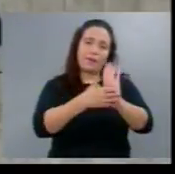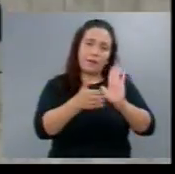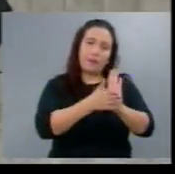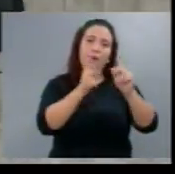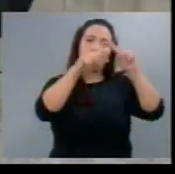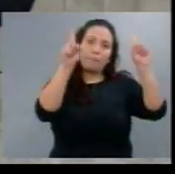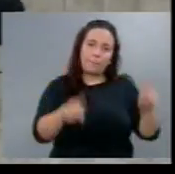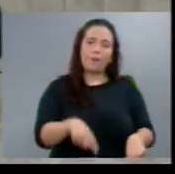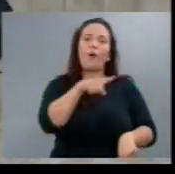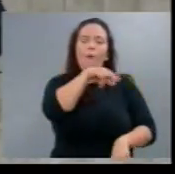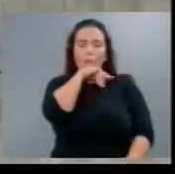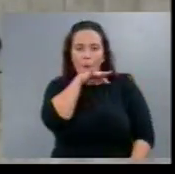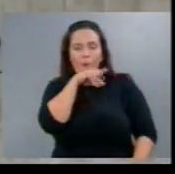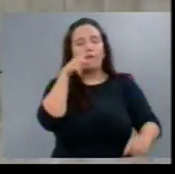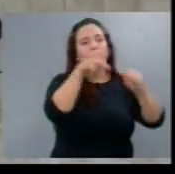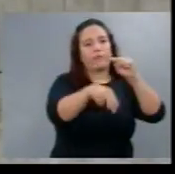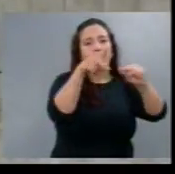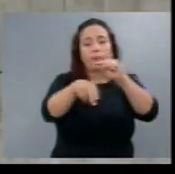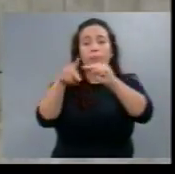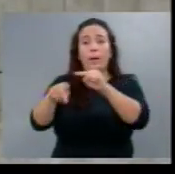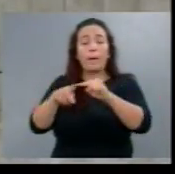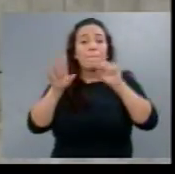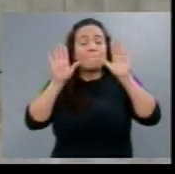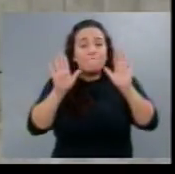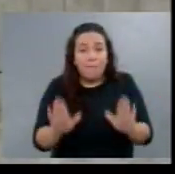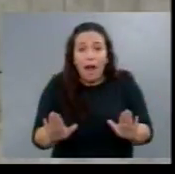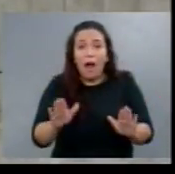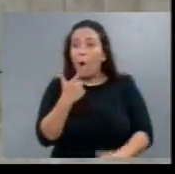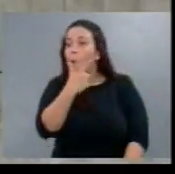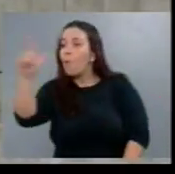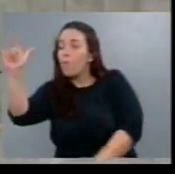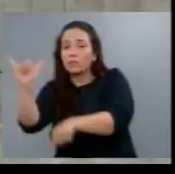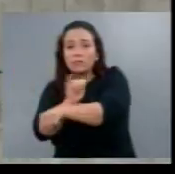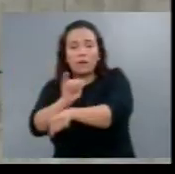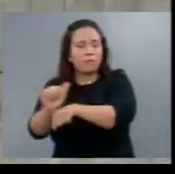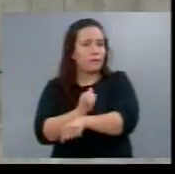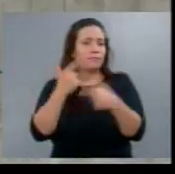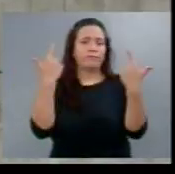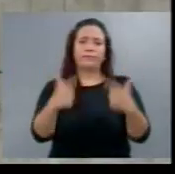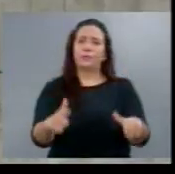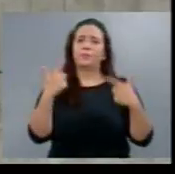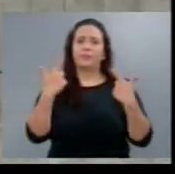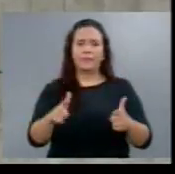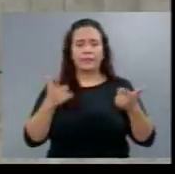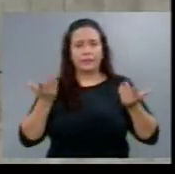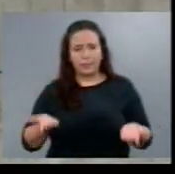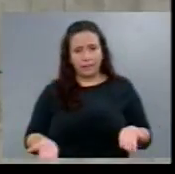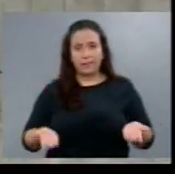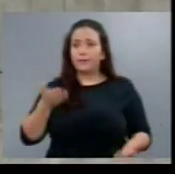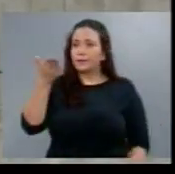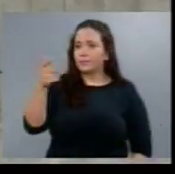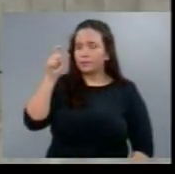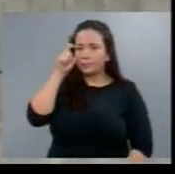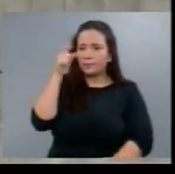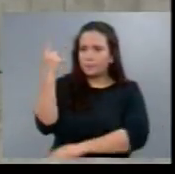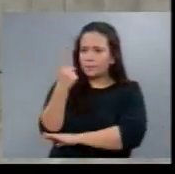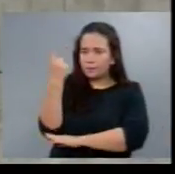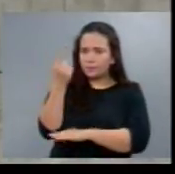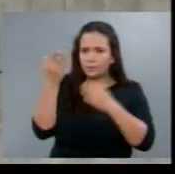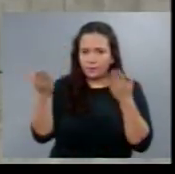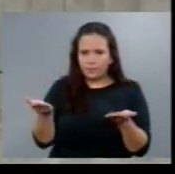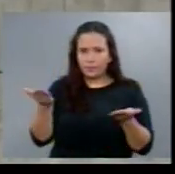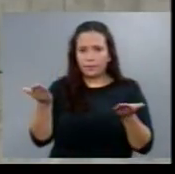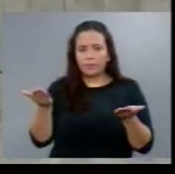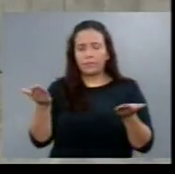ela é doída, mas não tem outra solução. Além de tudo, meu caro Renato Roseno,